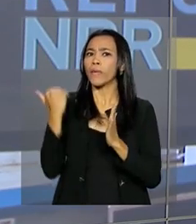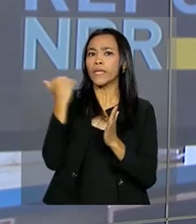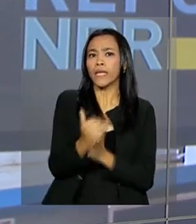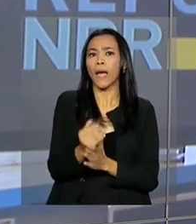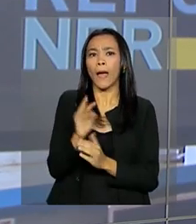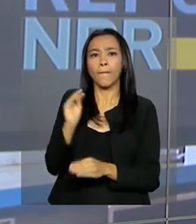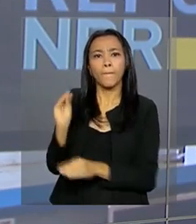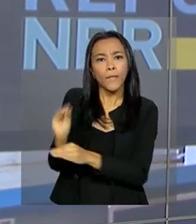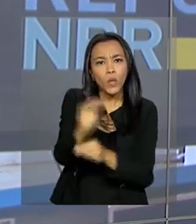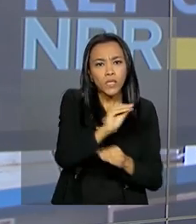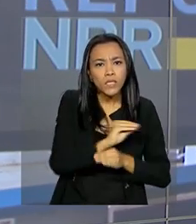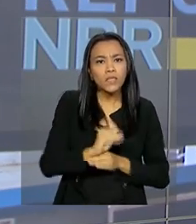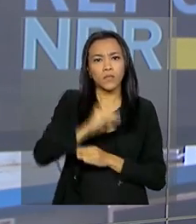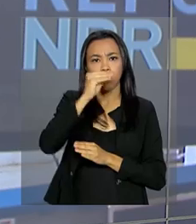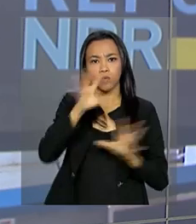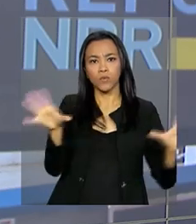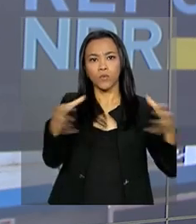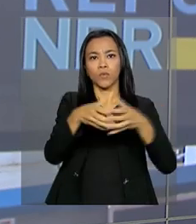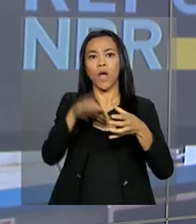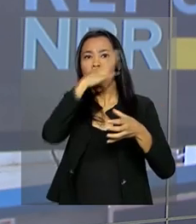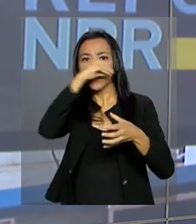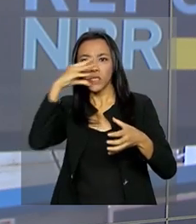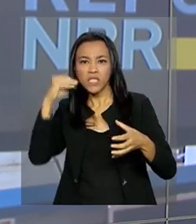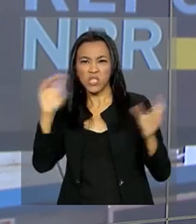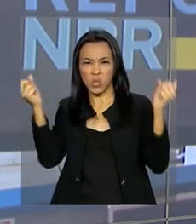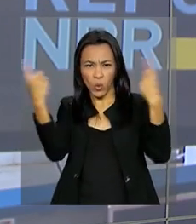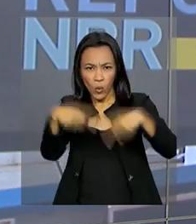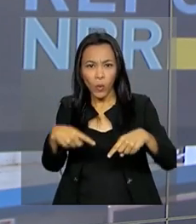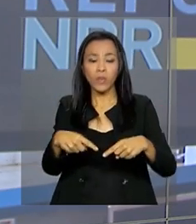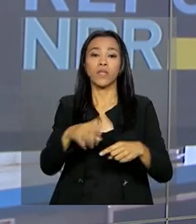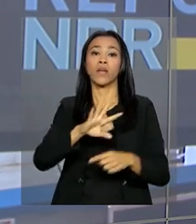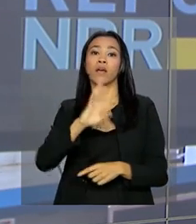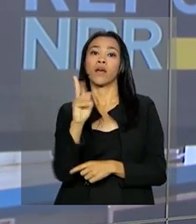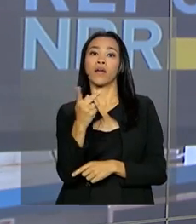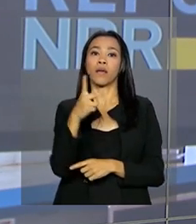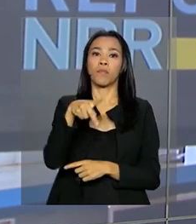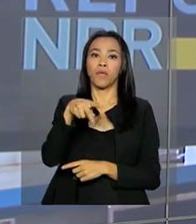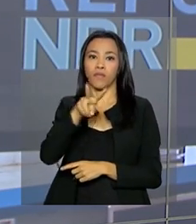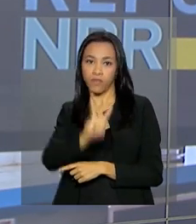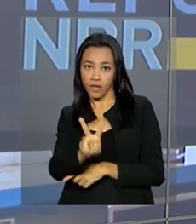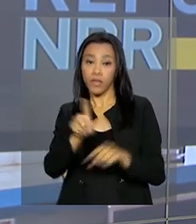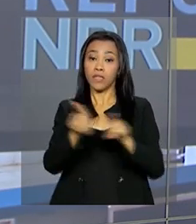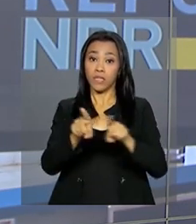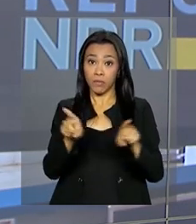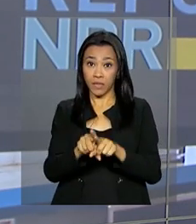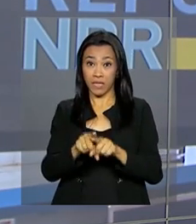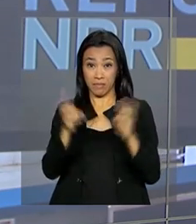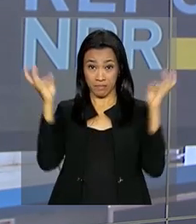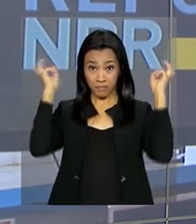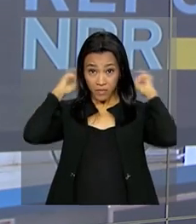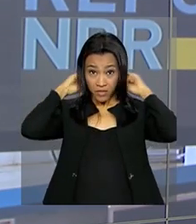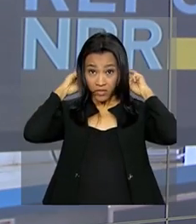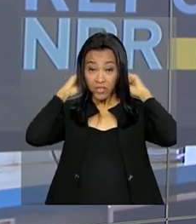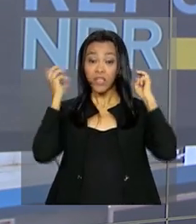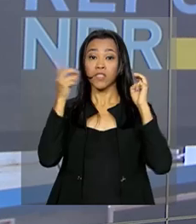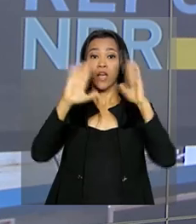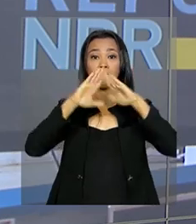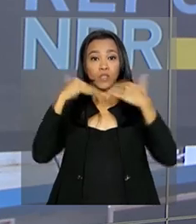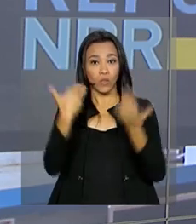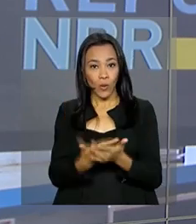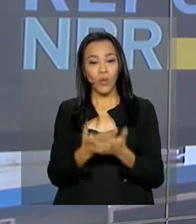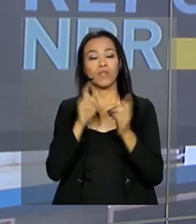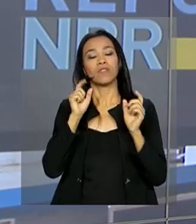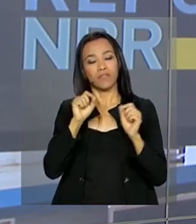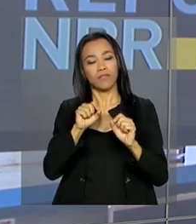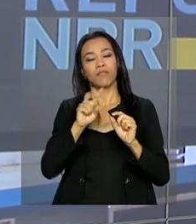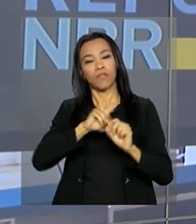Adolescentes contra o HPV e a meningit c as escolas vão ser incentivadas a vacinar meninos